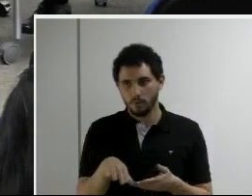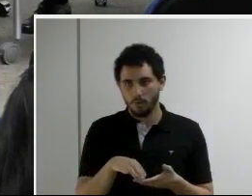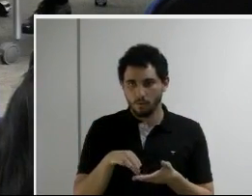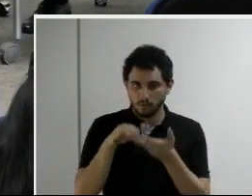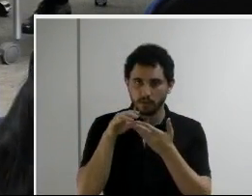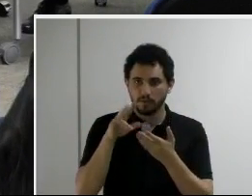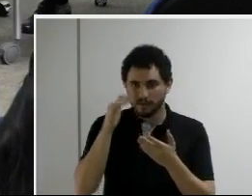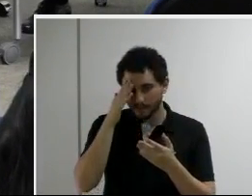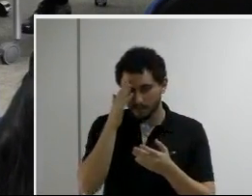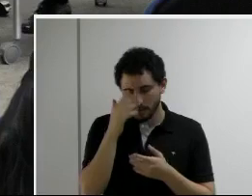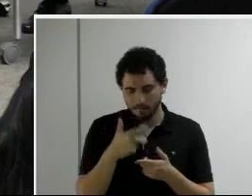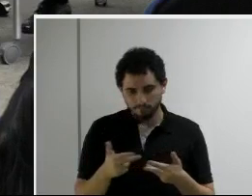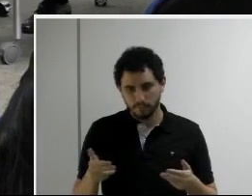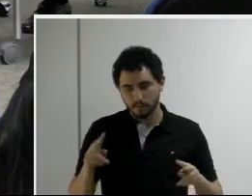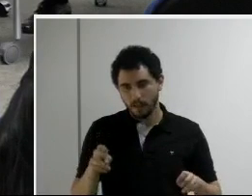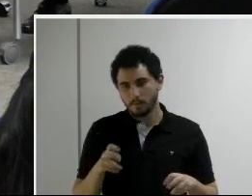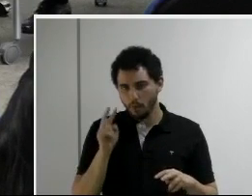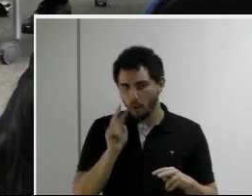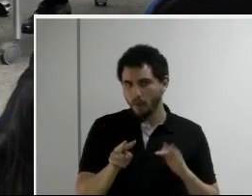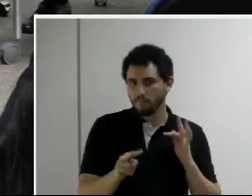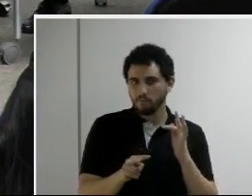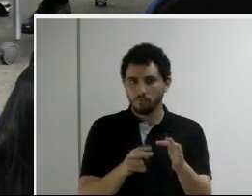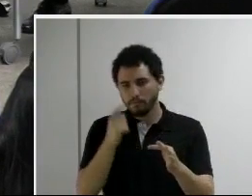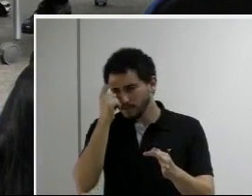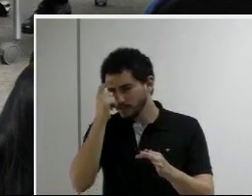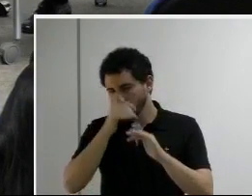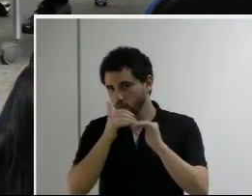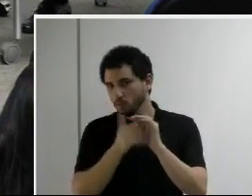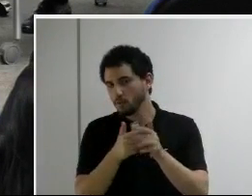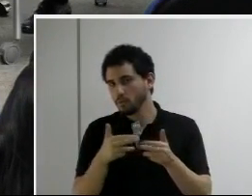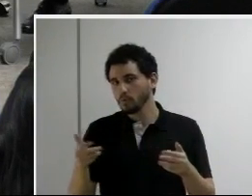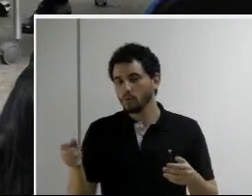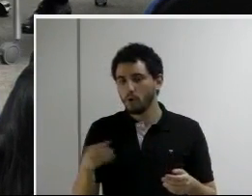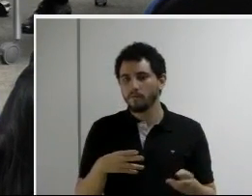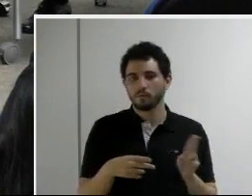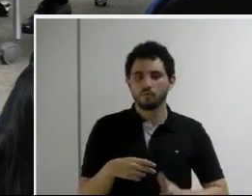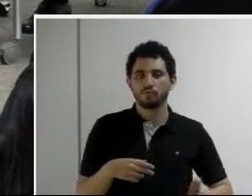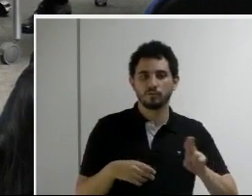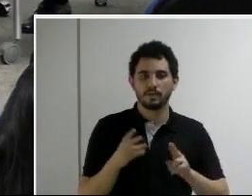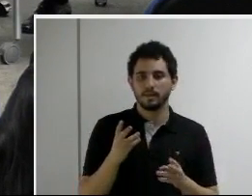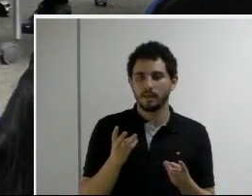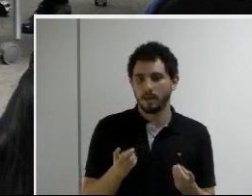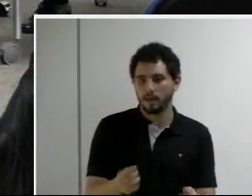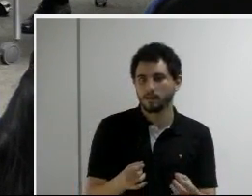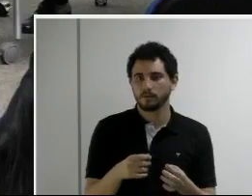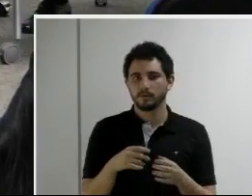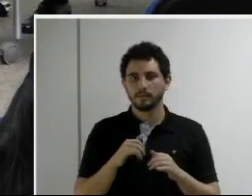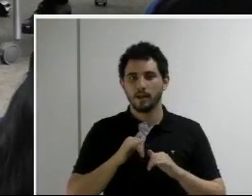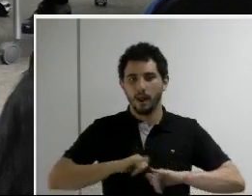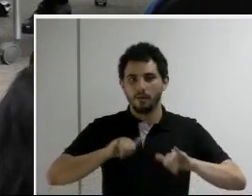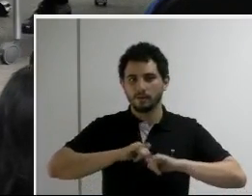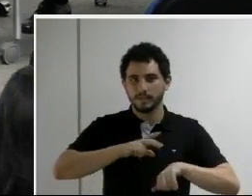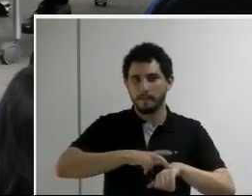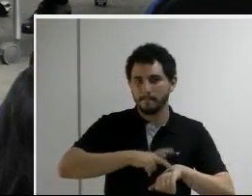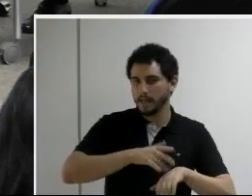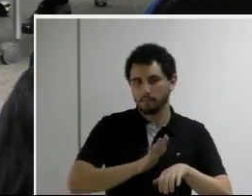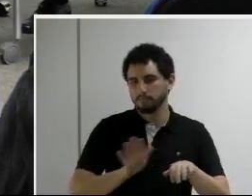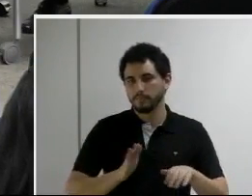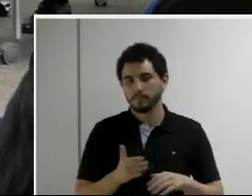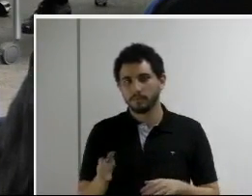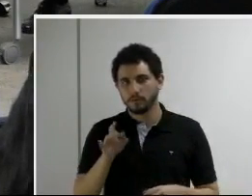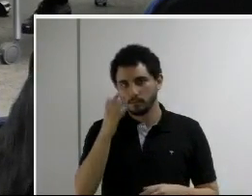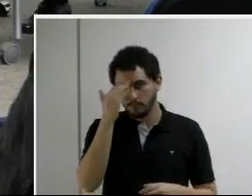saber lidar aí com esses temas, olhando para o futuro e pensando em todos esses novos usos de dados que vão muito além do anúncio de sapato que a gente vê online. É isso,